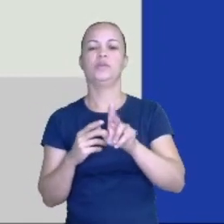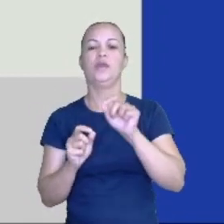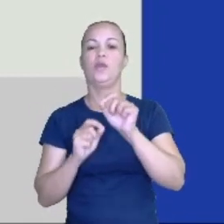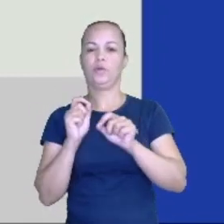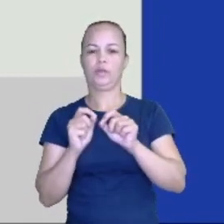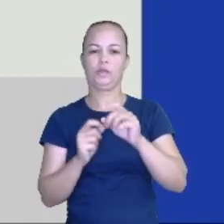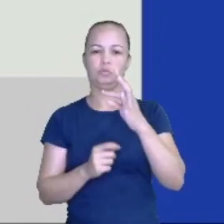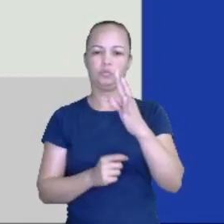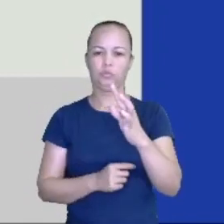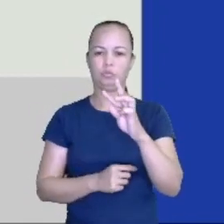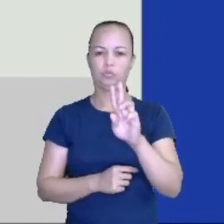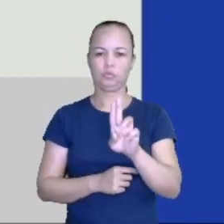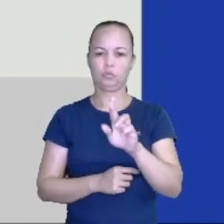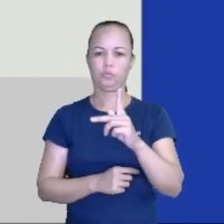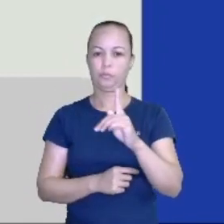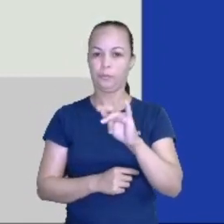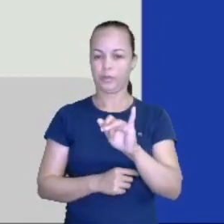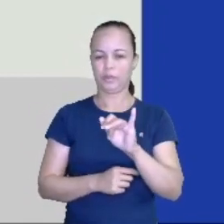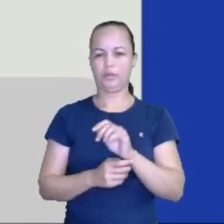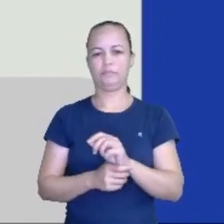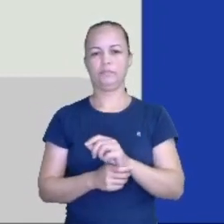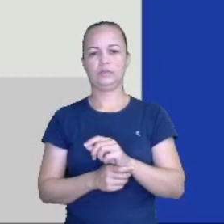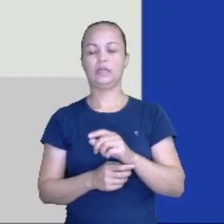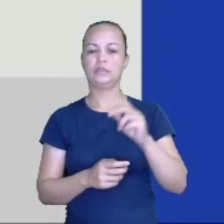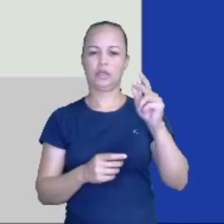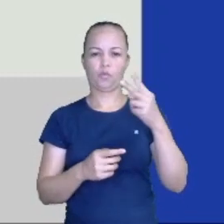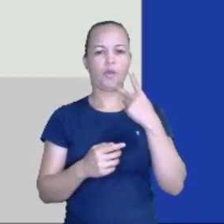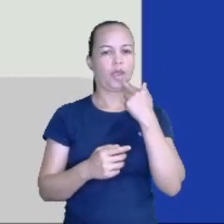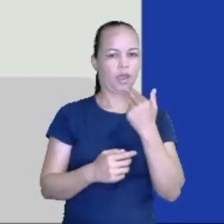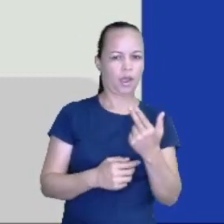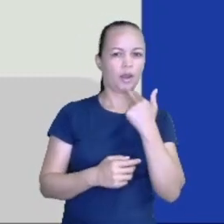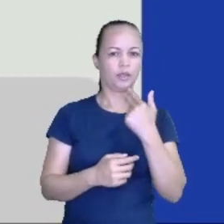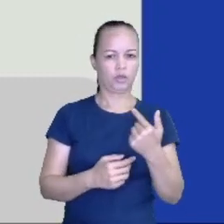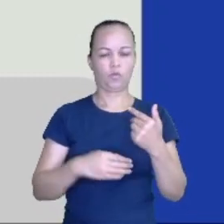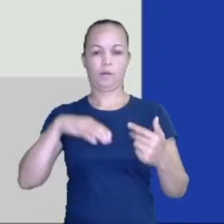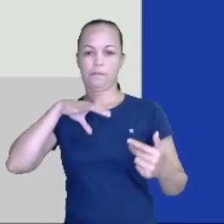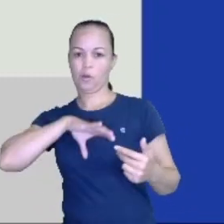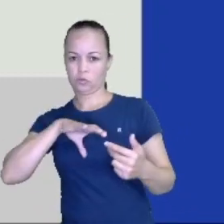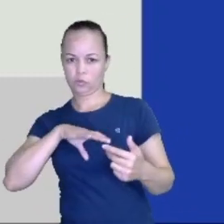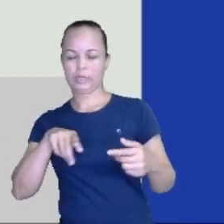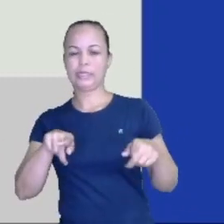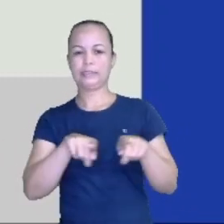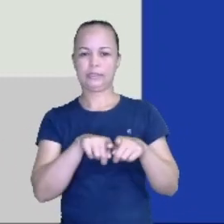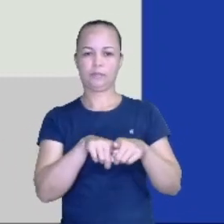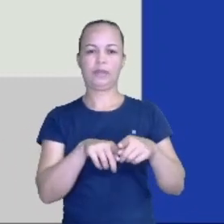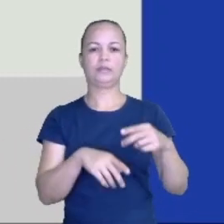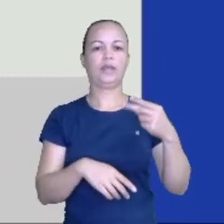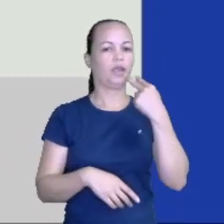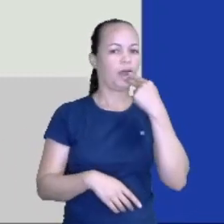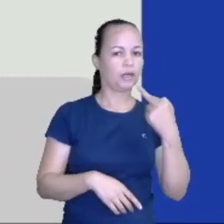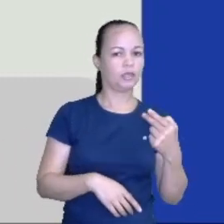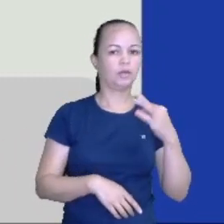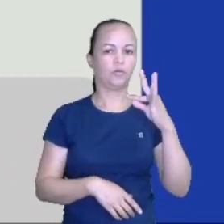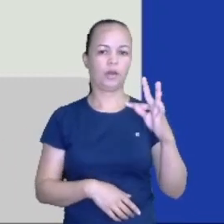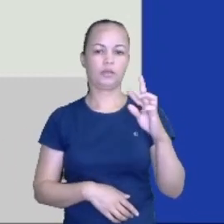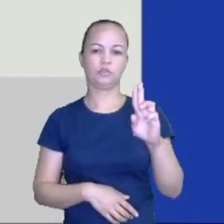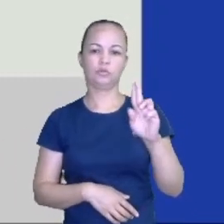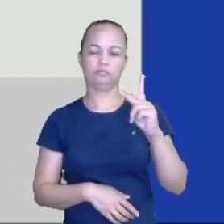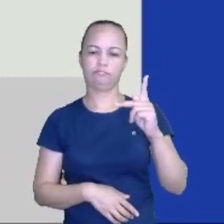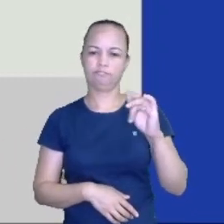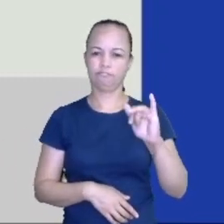tipo de língua, tá? Tem a língua portuguesa, pronto. Tupi é um tipo de língua indígena. Sua